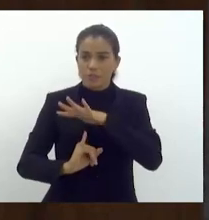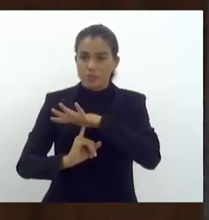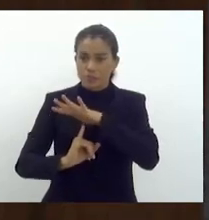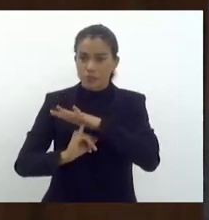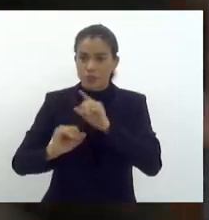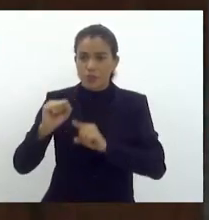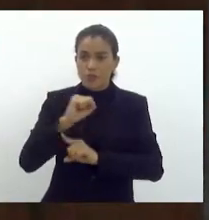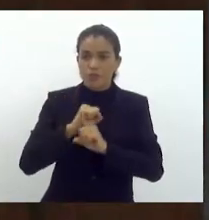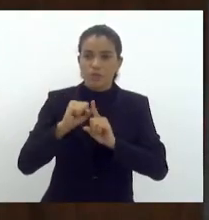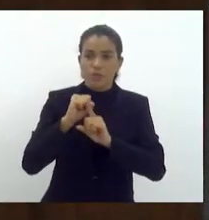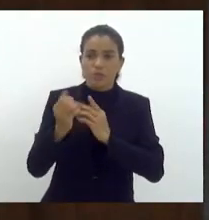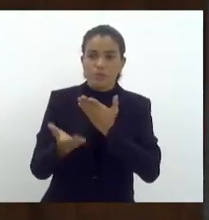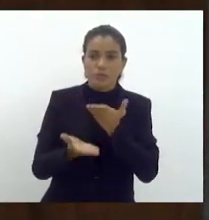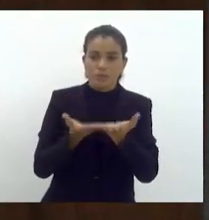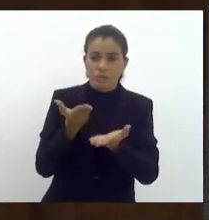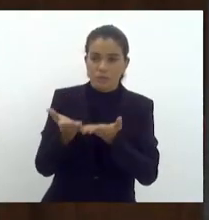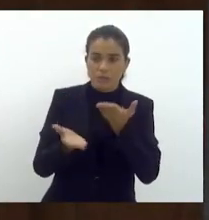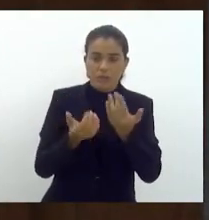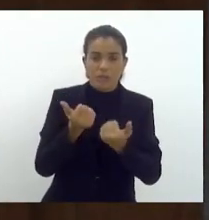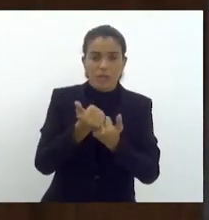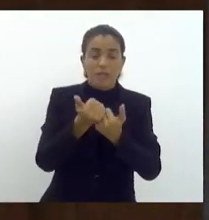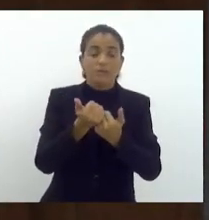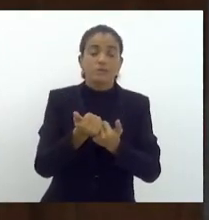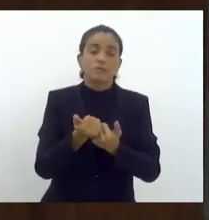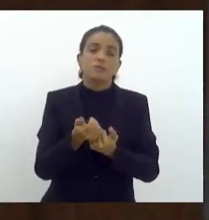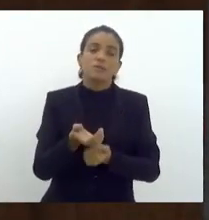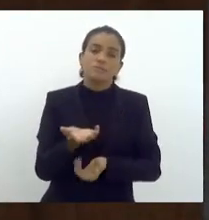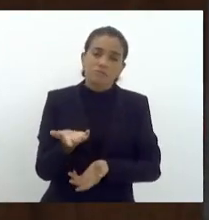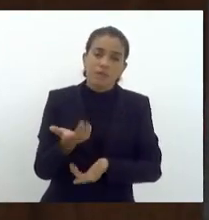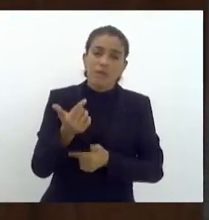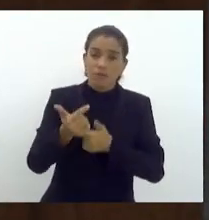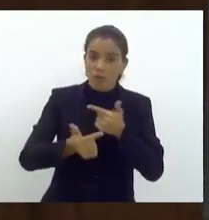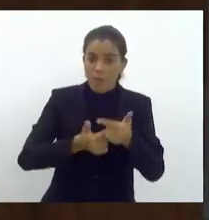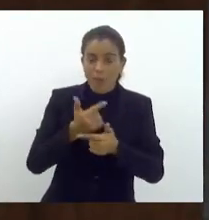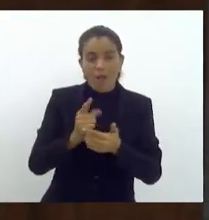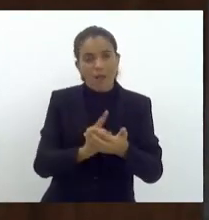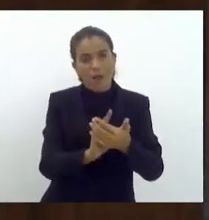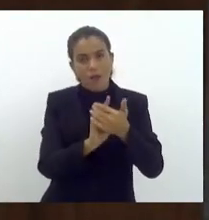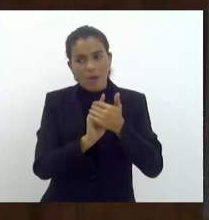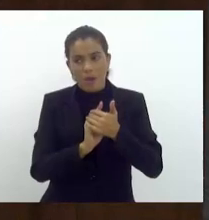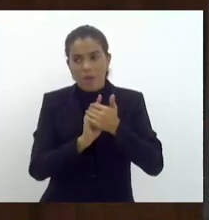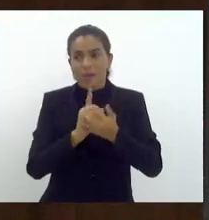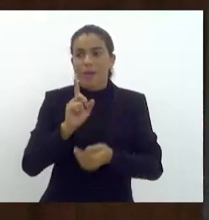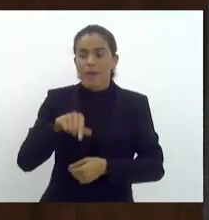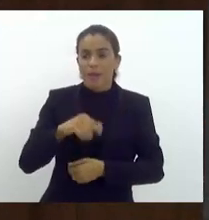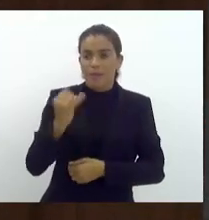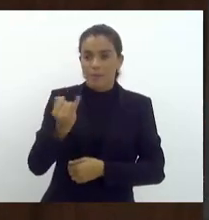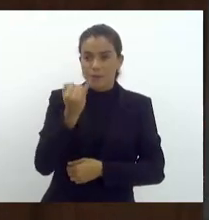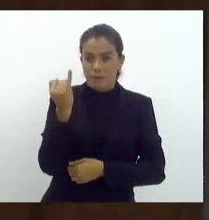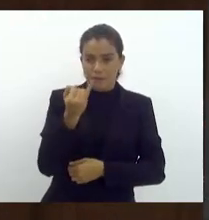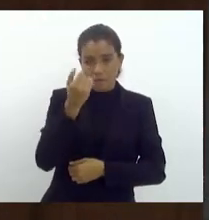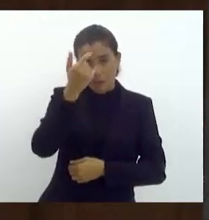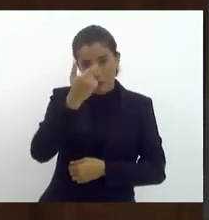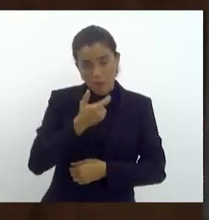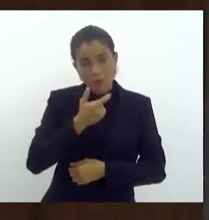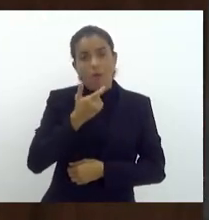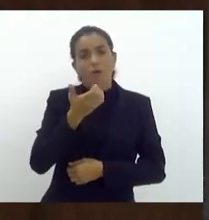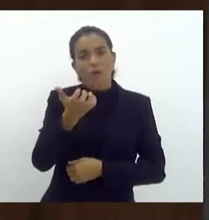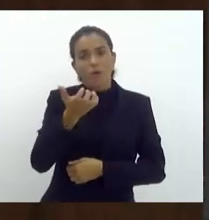sócio assistenciais do terceiro setor que fazem um trabalho de acolhimento que é importante então eu quero